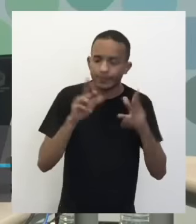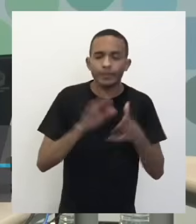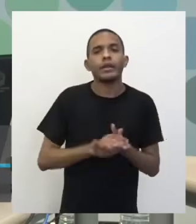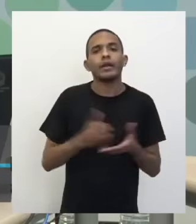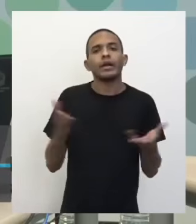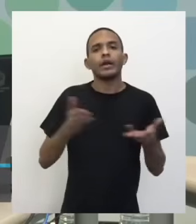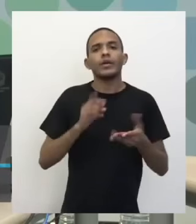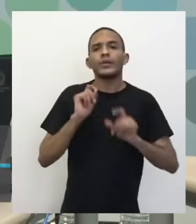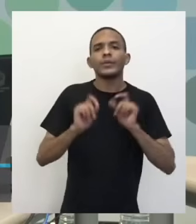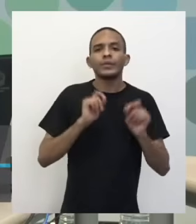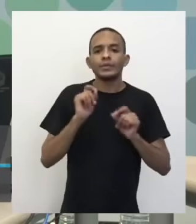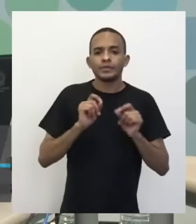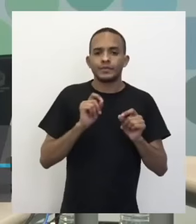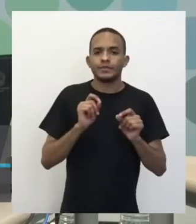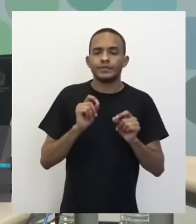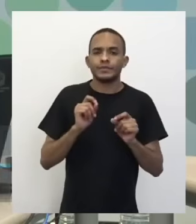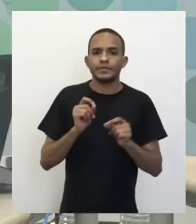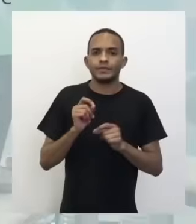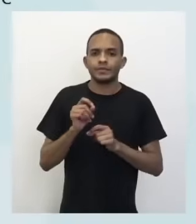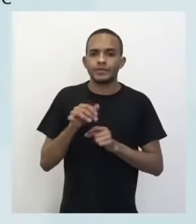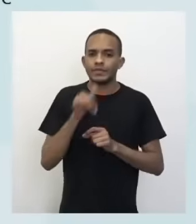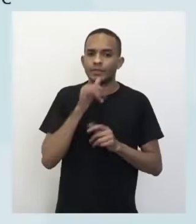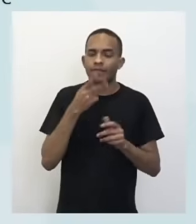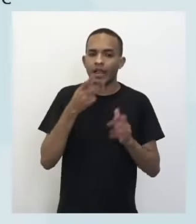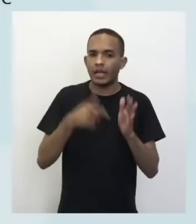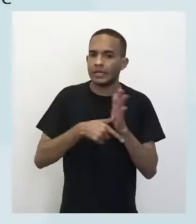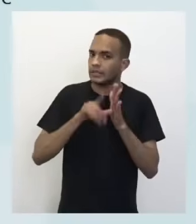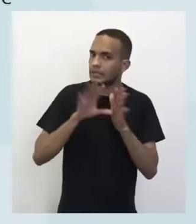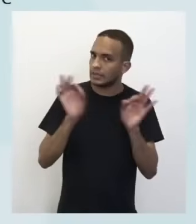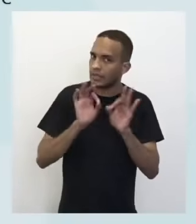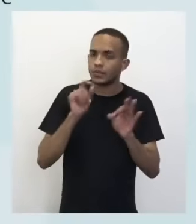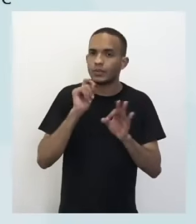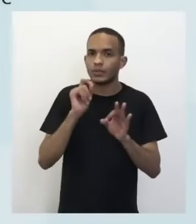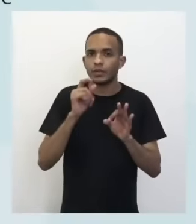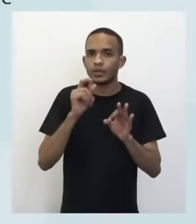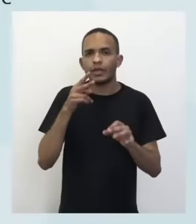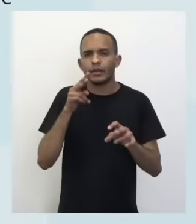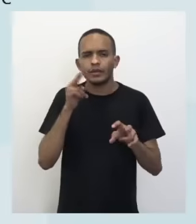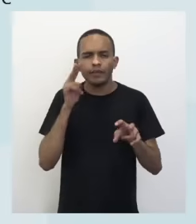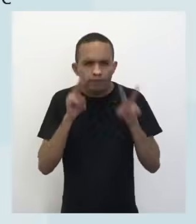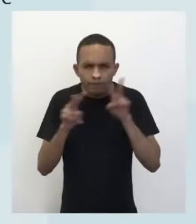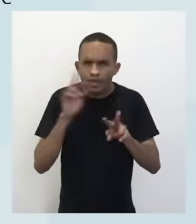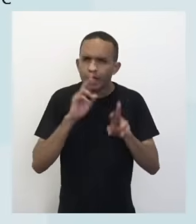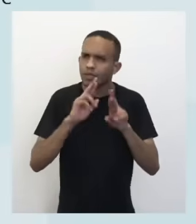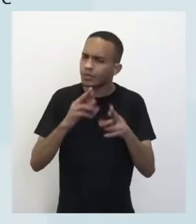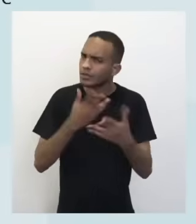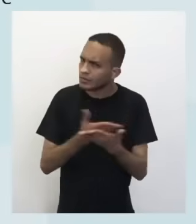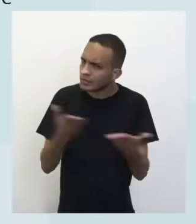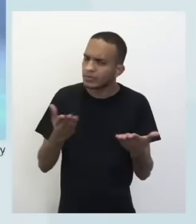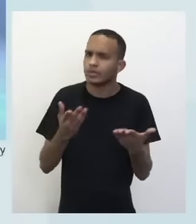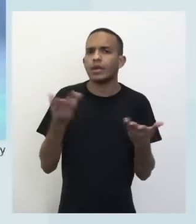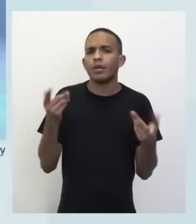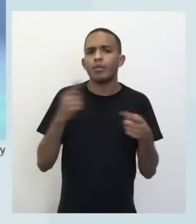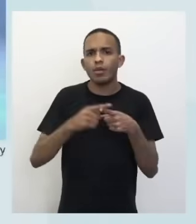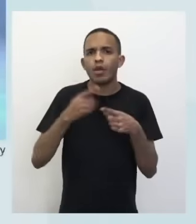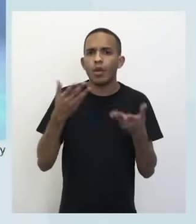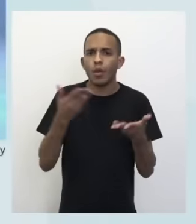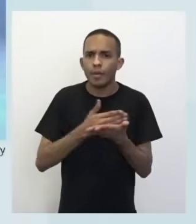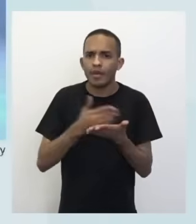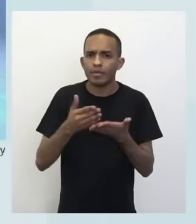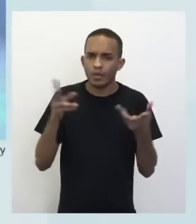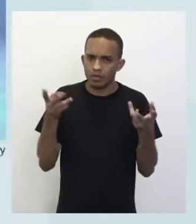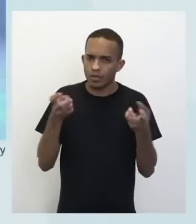lá. Aqui eu não quis dar spoiler, então eu coloquei que eu ia verificar a resposta de vocês, porque a gente vai entrar nesse assunto ainda, mas é uma